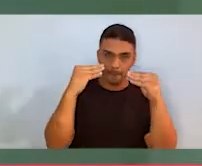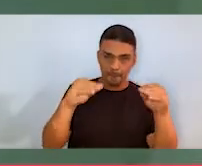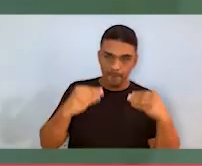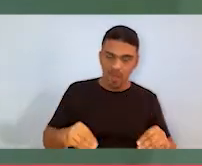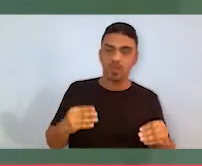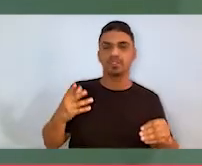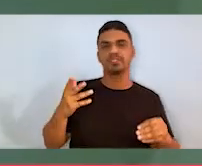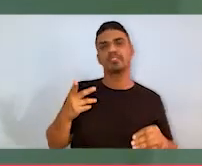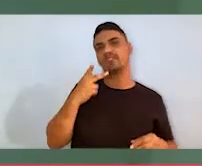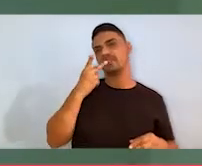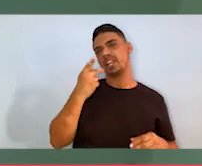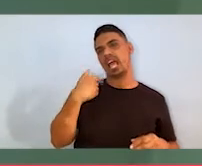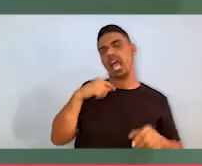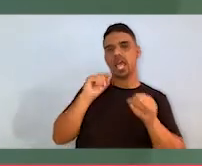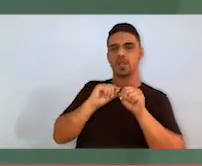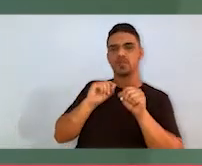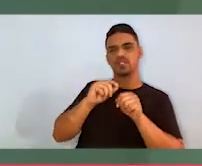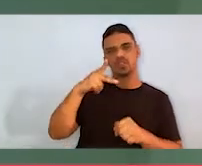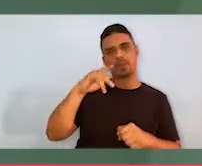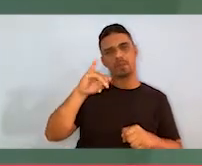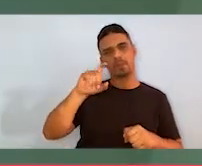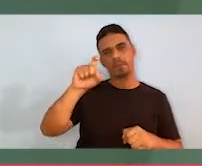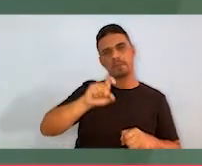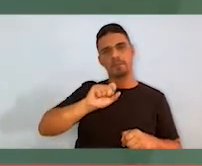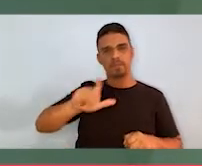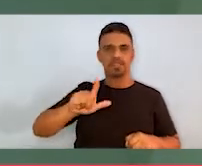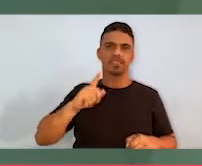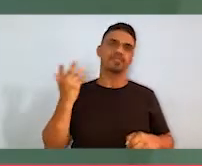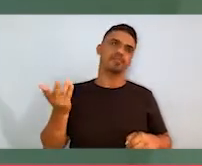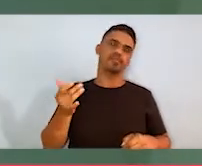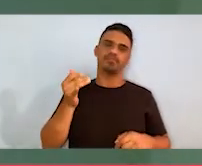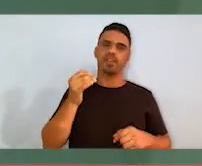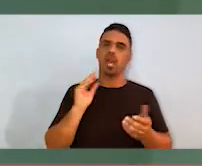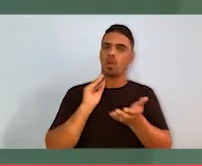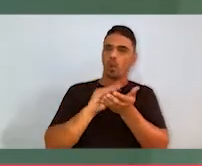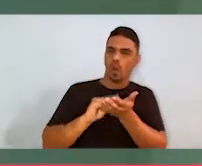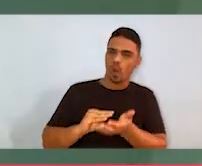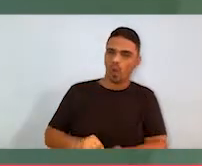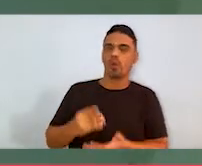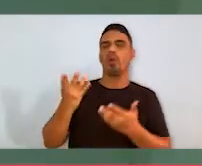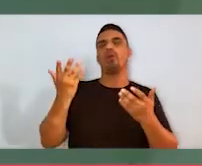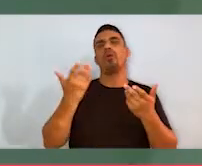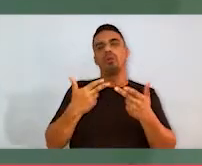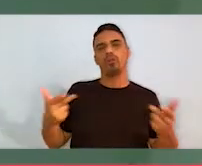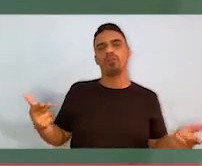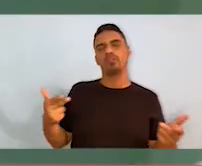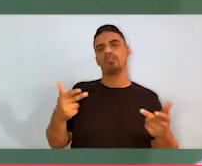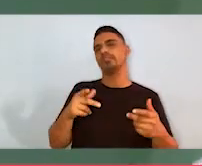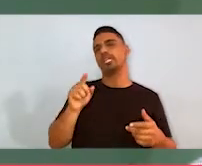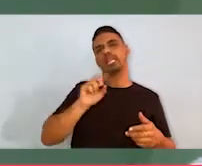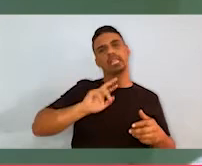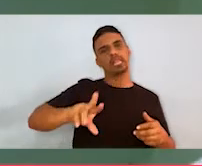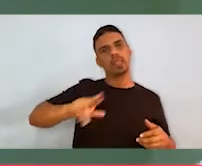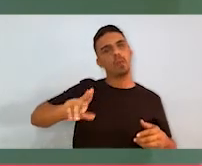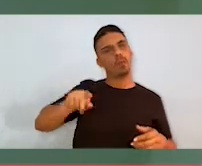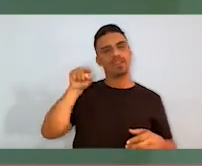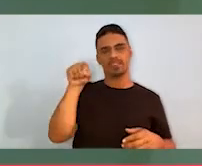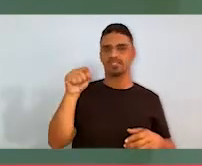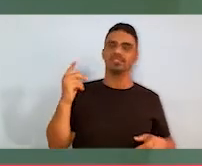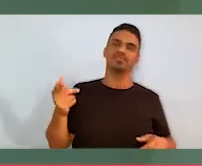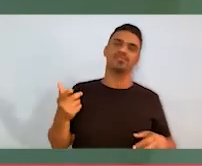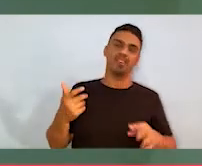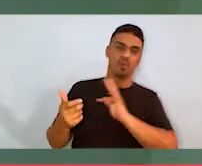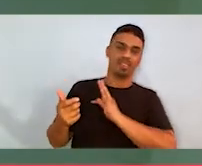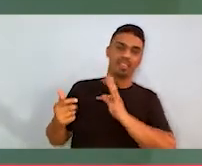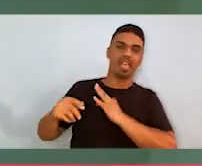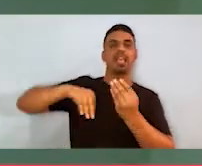isso e simplesmente diz, olha, eu fiz uma pixel art. Aí a pessoa colocou um monte de efeitos que não são pixel art em cima, sem avisar que, ó,